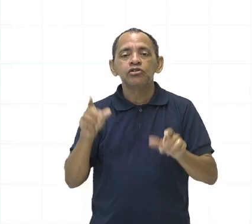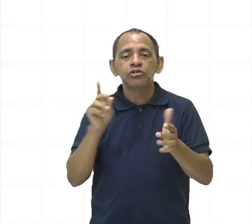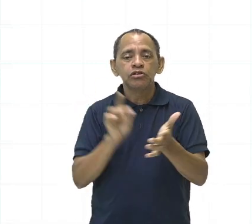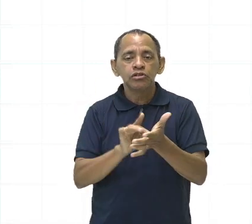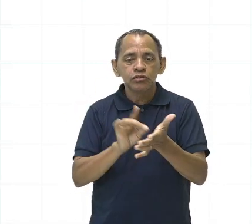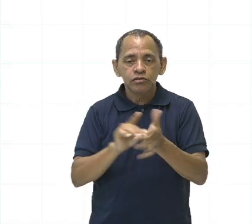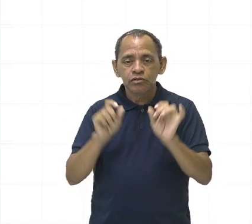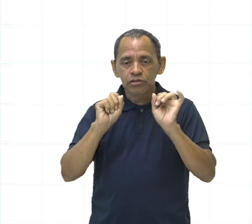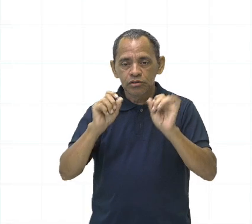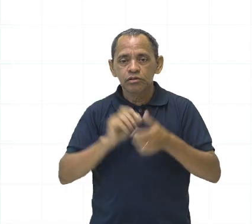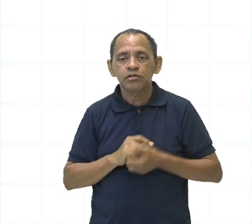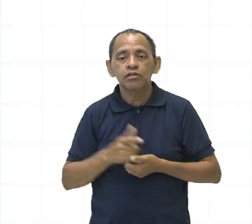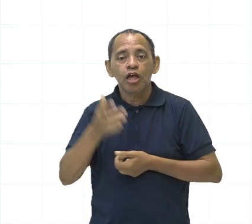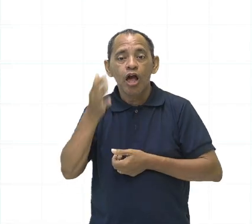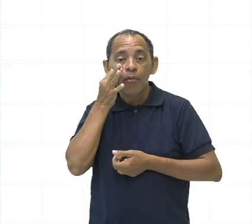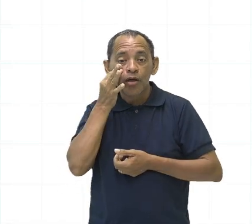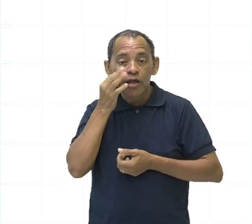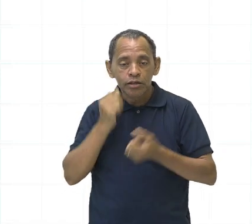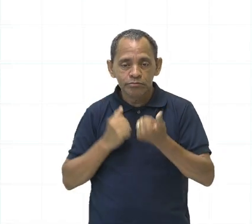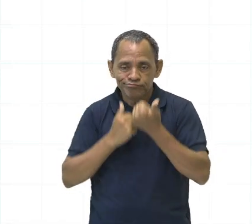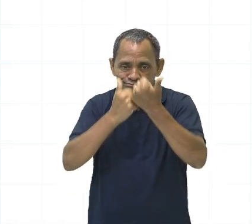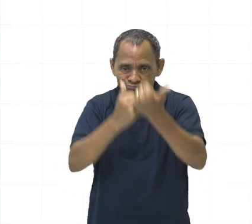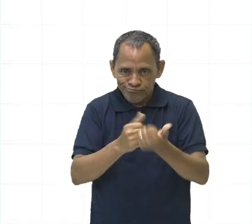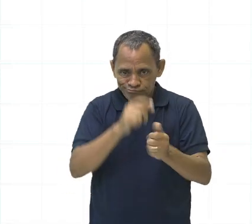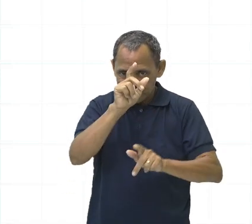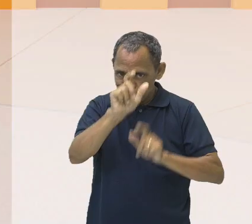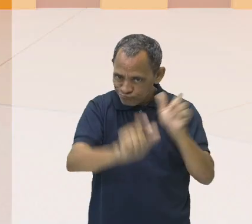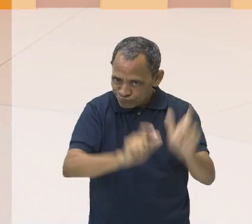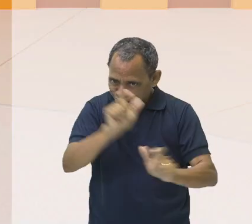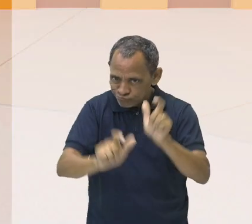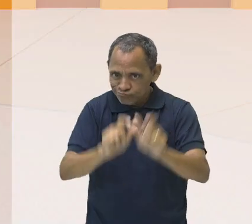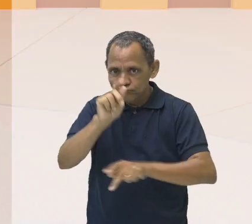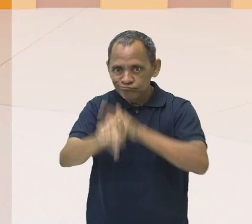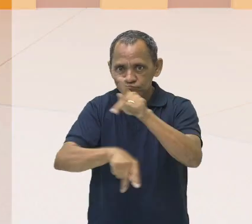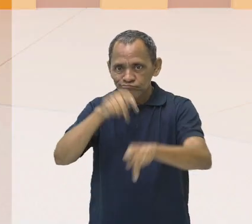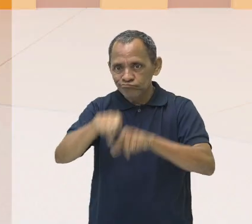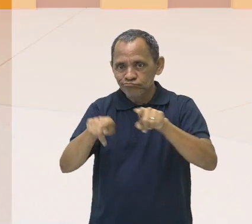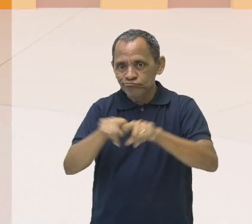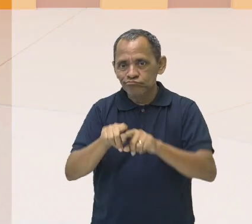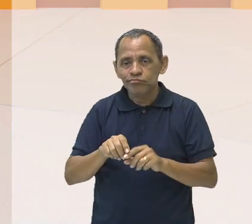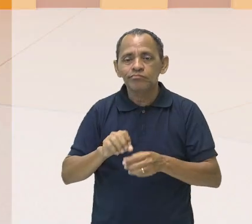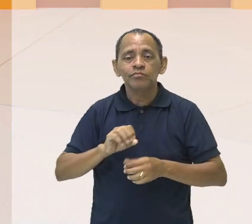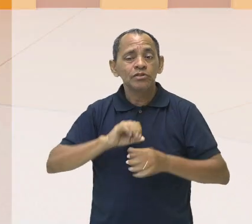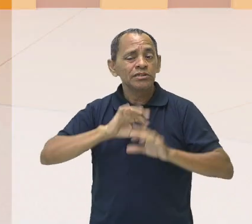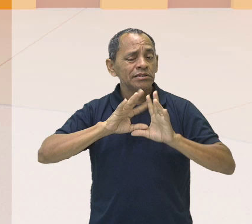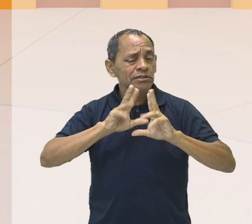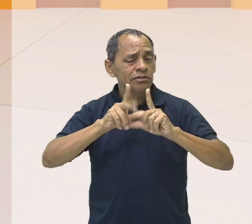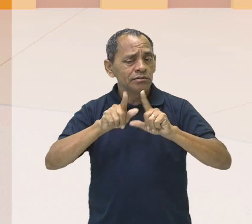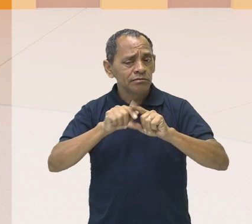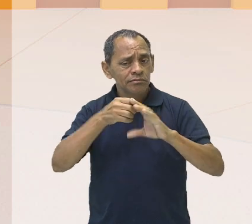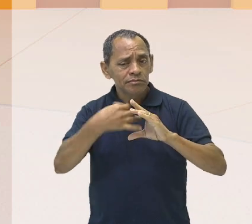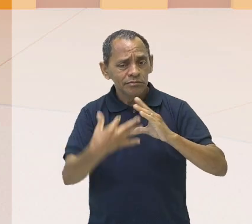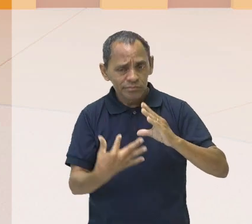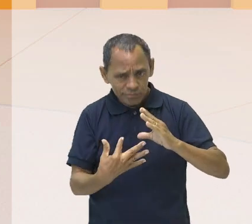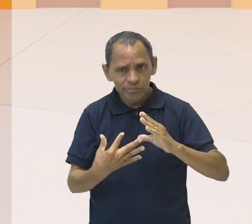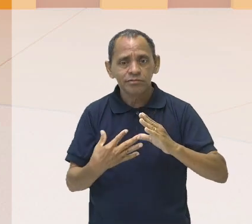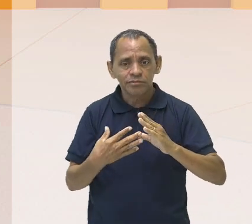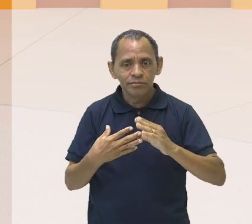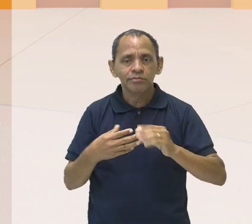a presença do apoio popular. Então, todas essas características fazem parte desse